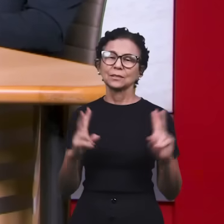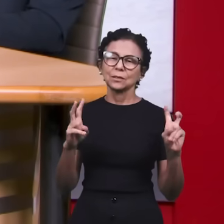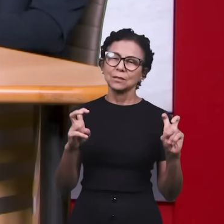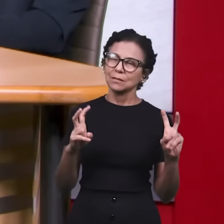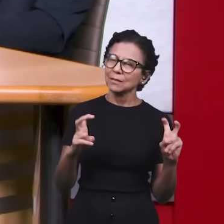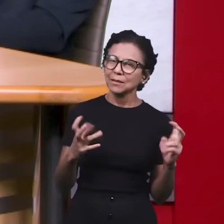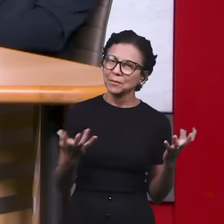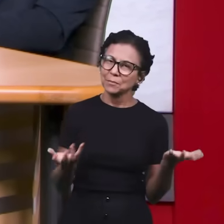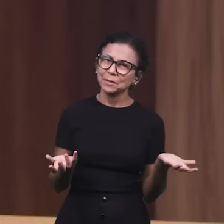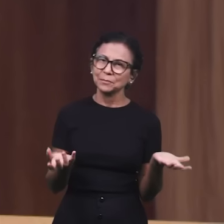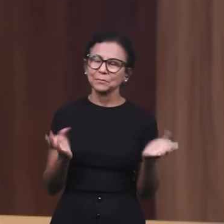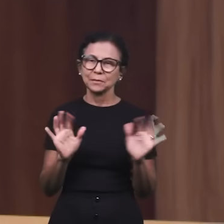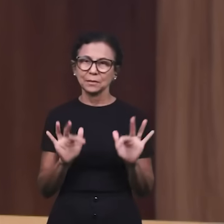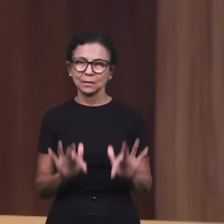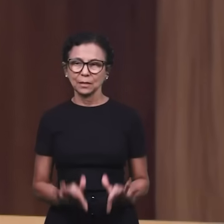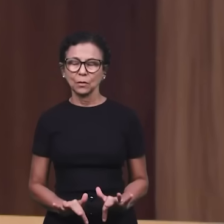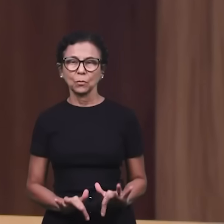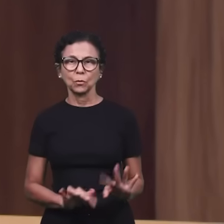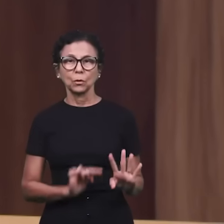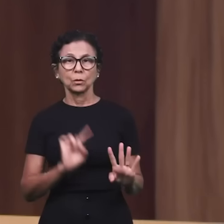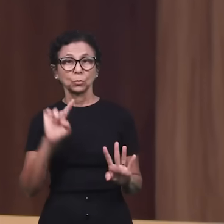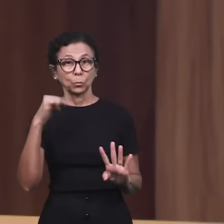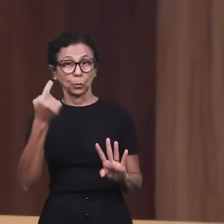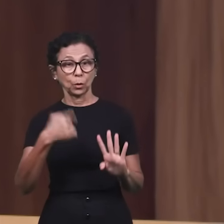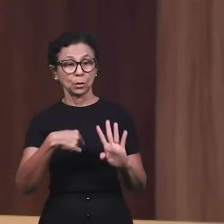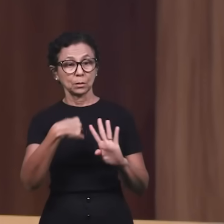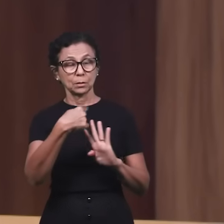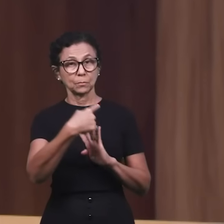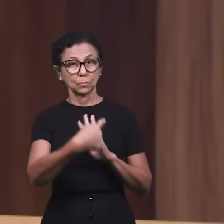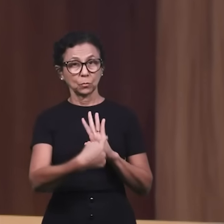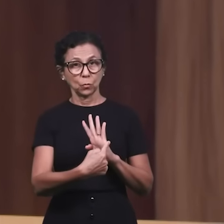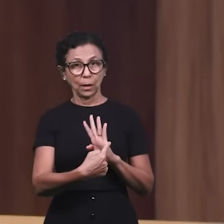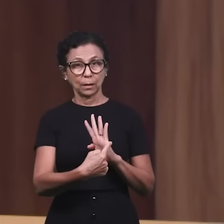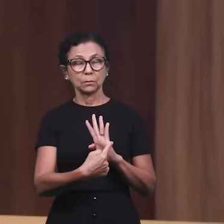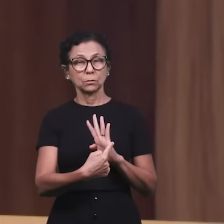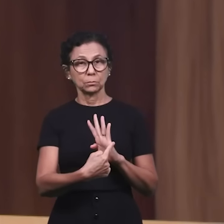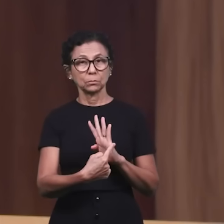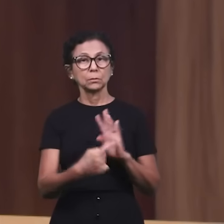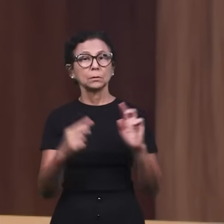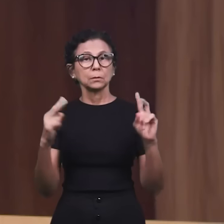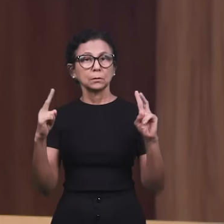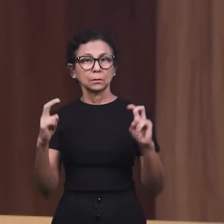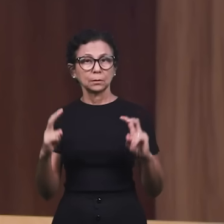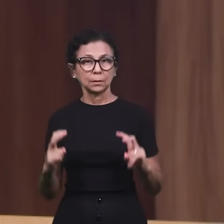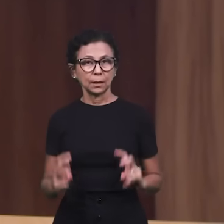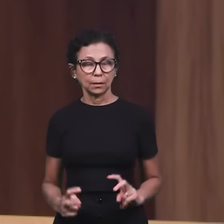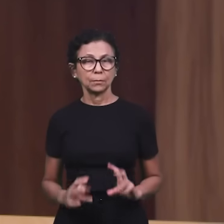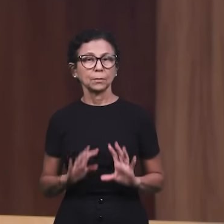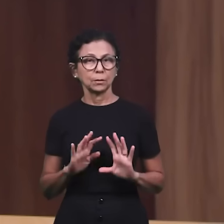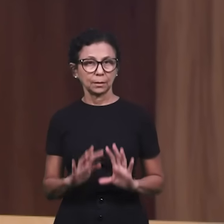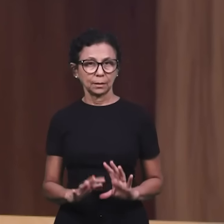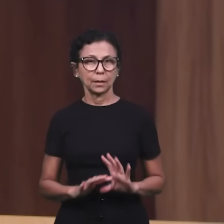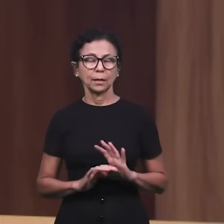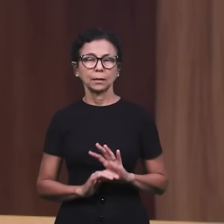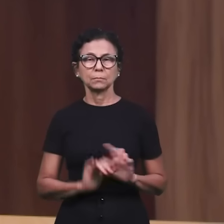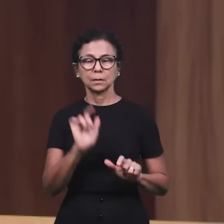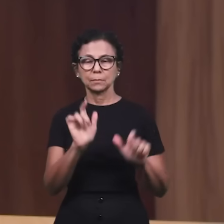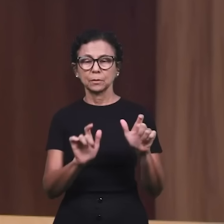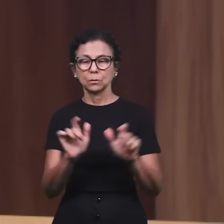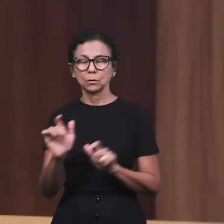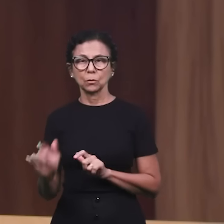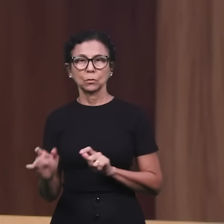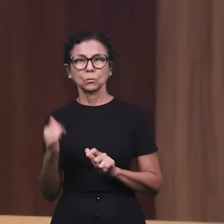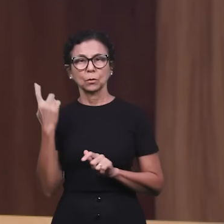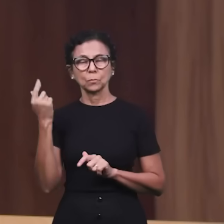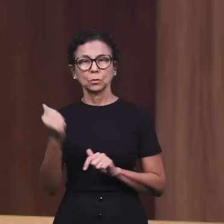Esse é o nosso tema. Vamos tentar abordar esses 4, Muito bom. achar na palavra exemplos daquilo como o Senhor trabalhou em cada